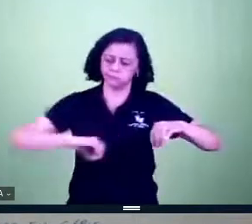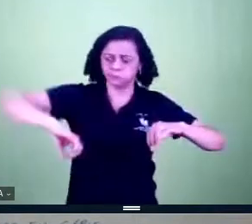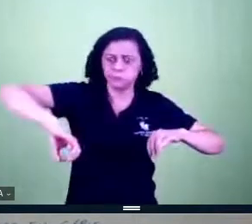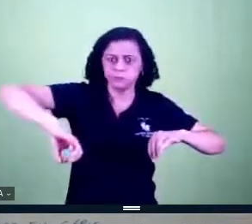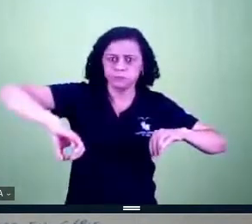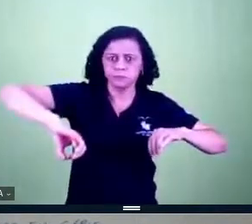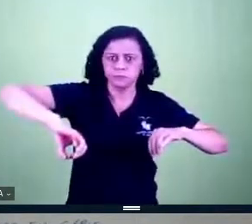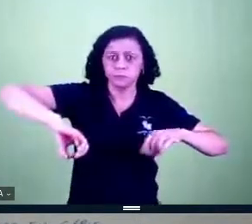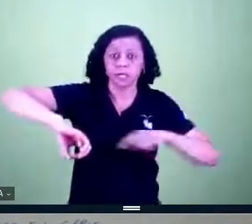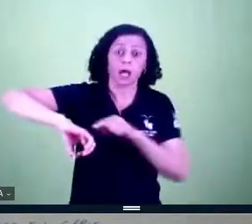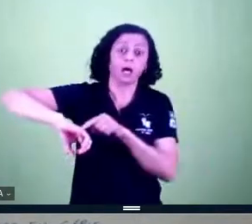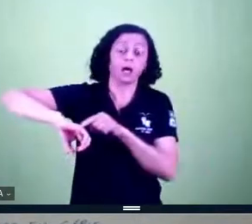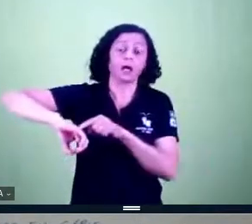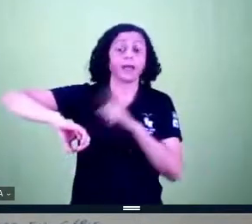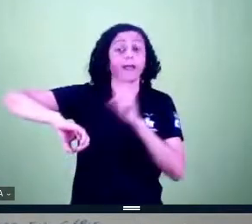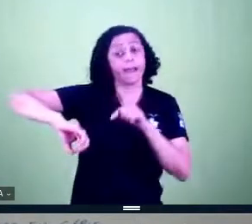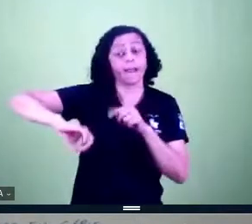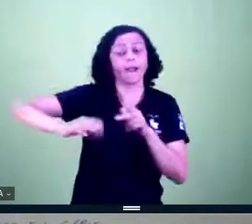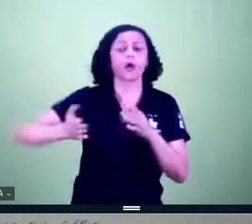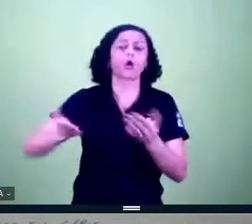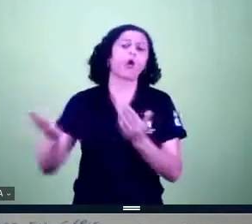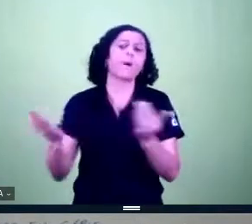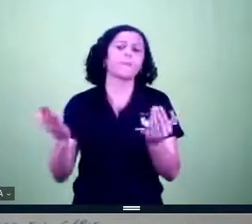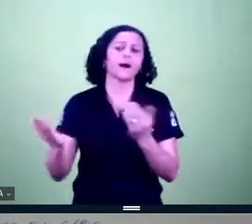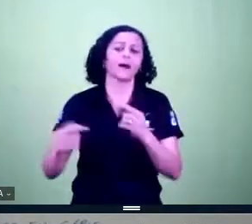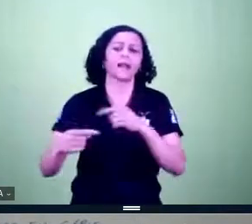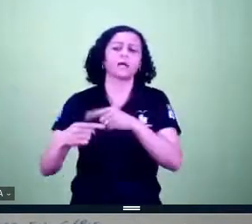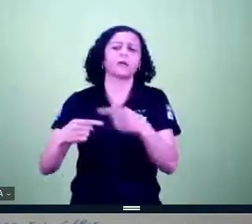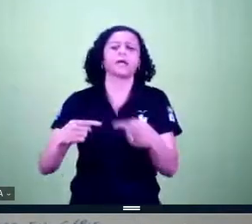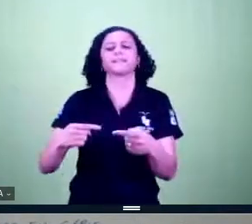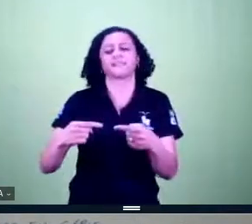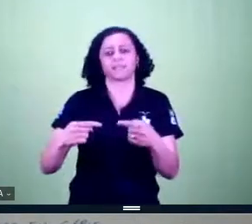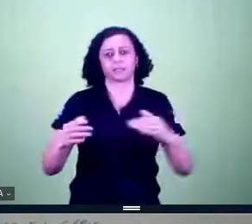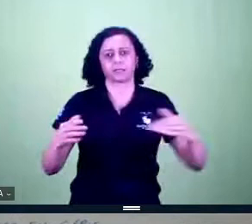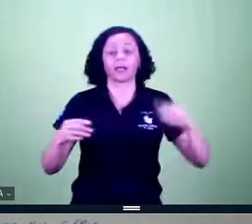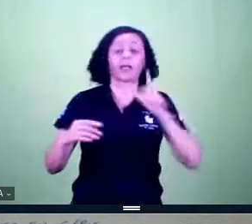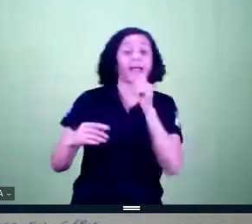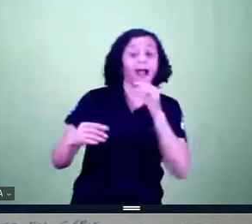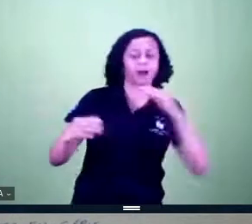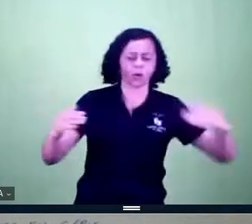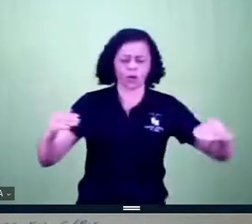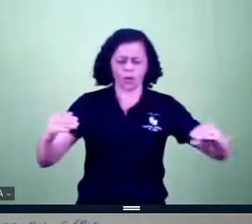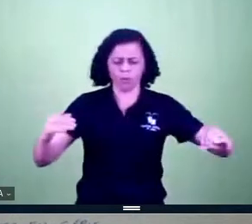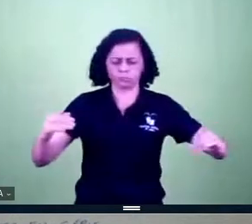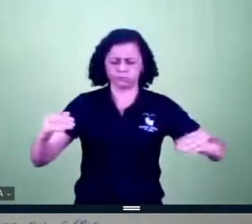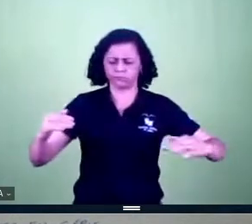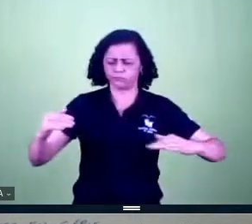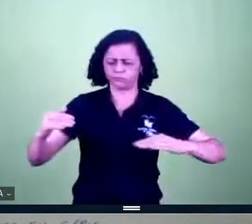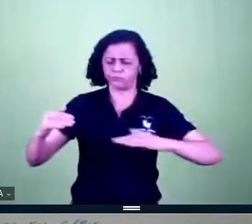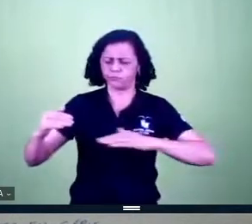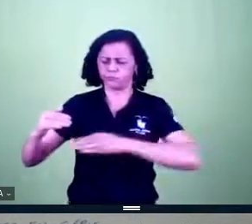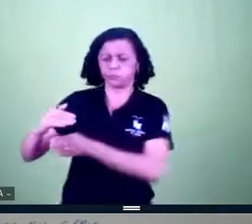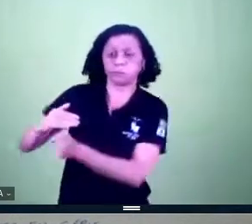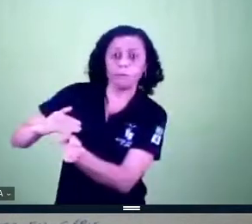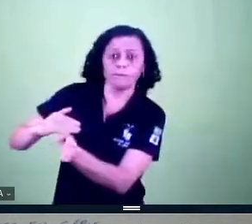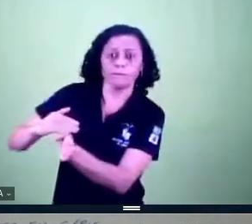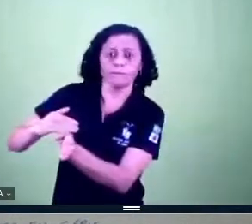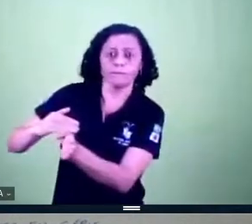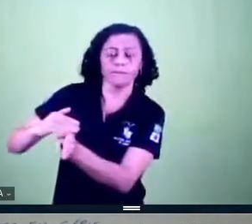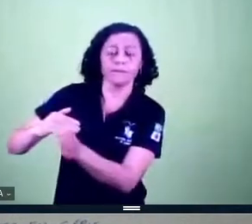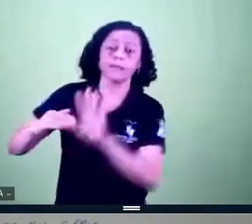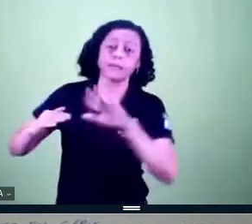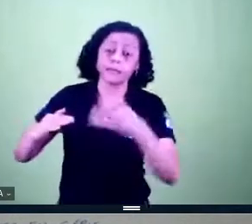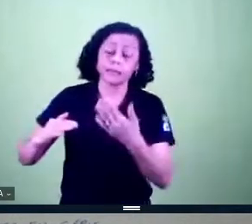hidráulica, é uma resistência para o circuito de água, para a passagem do fluxo da água. É a mesma coisa aqui. Né? No final, a corrente que sai lá do